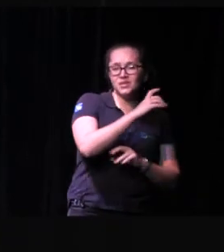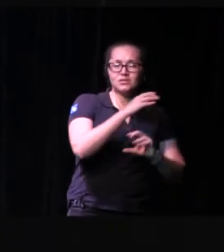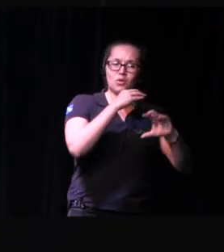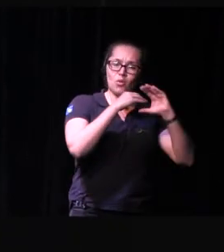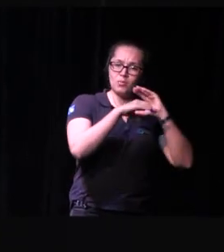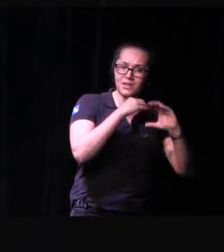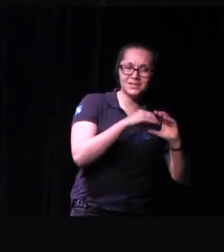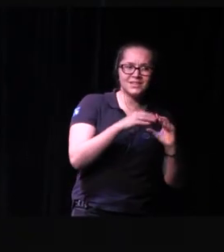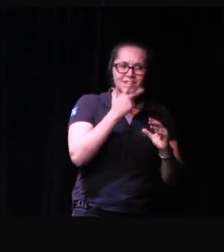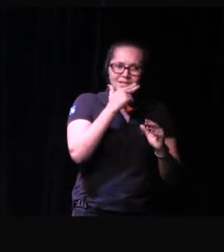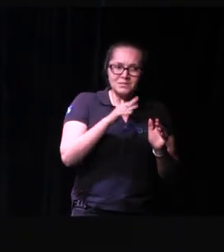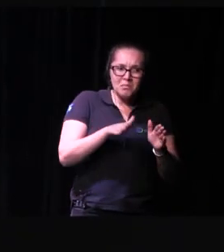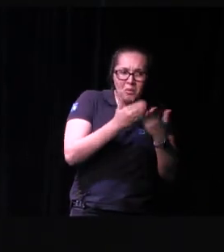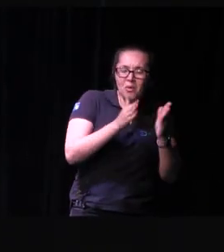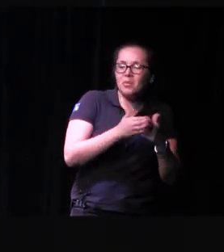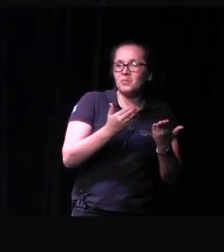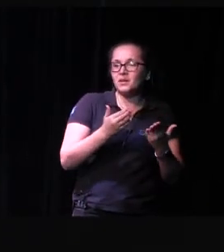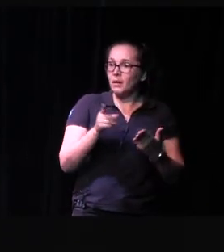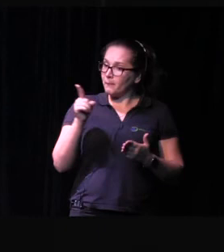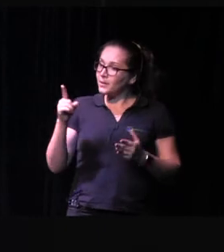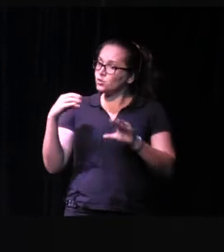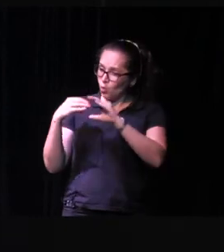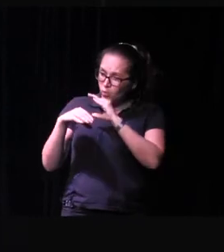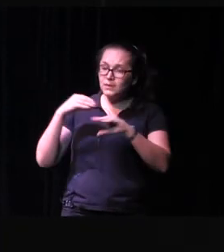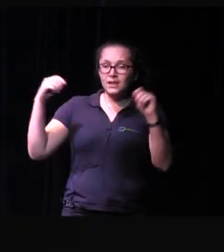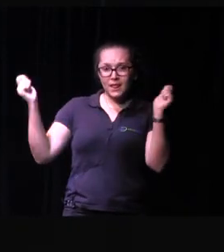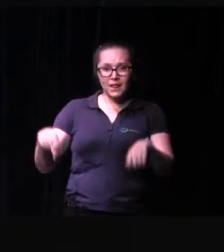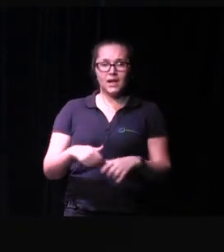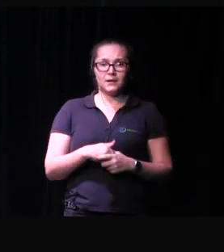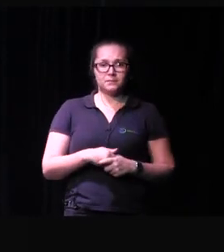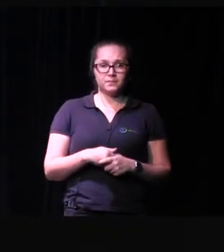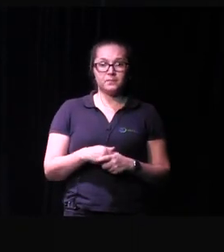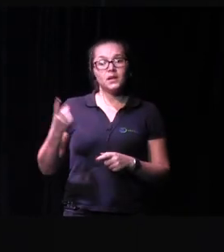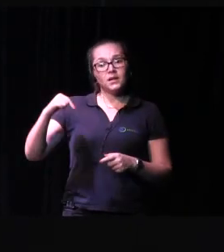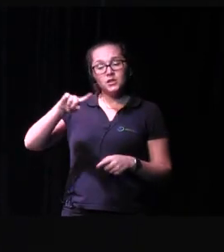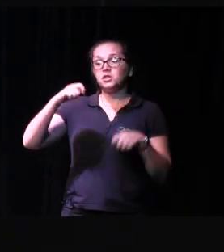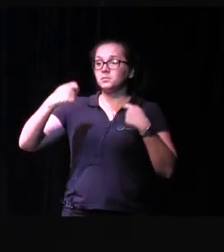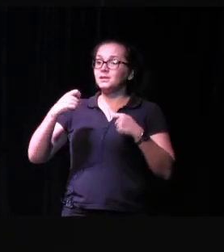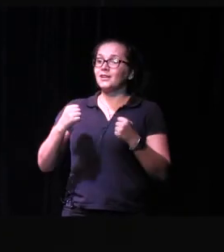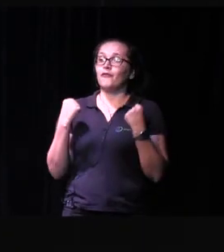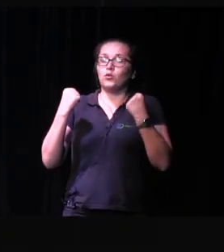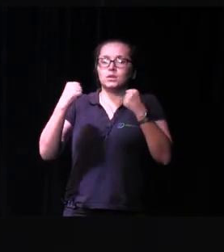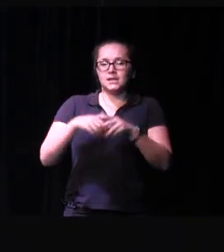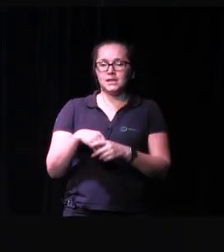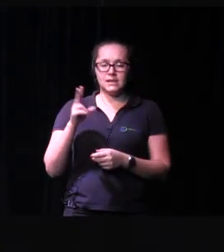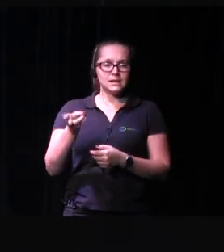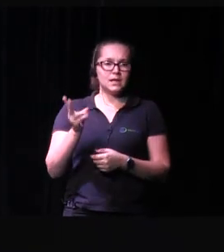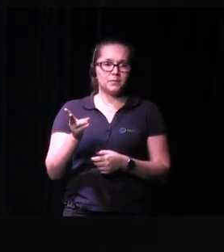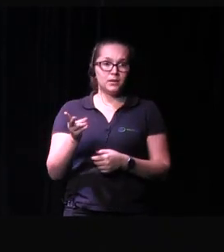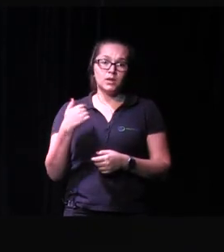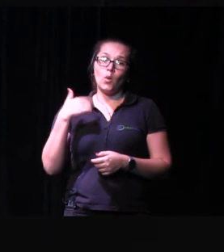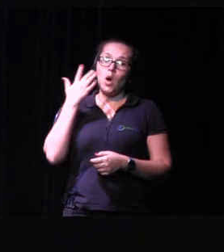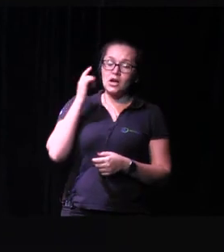mal estruturados, ainda que pobres, porque são canais que devemos fortalecer